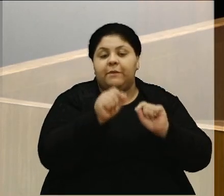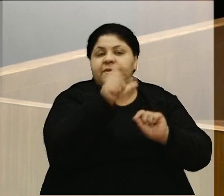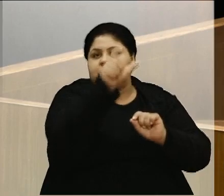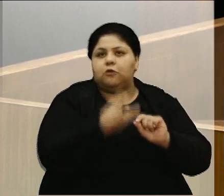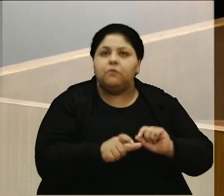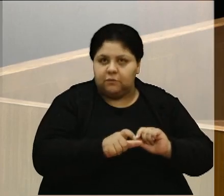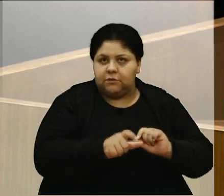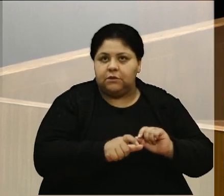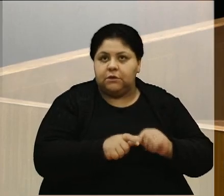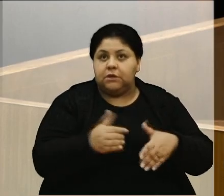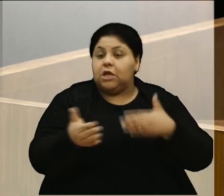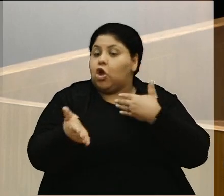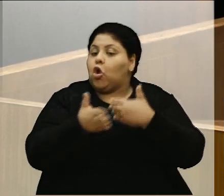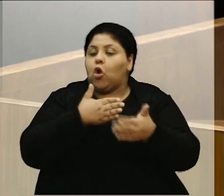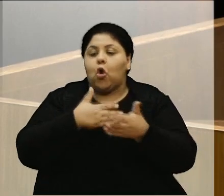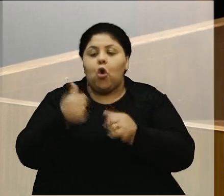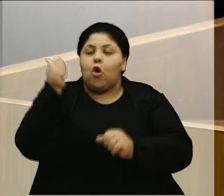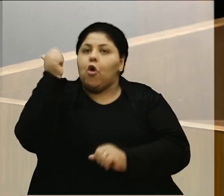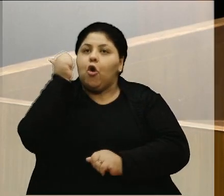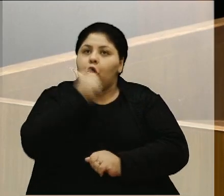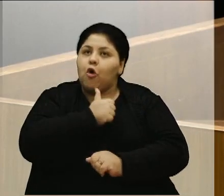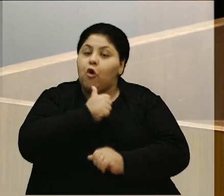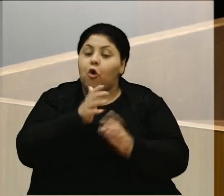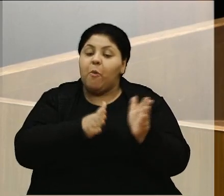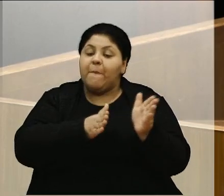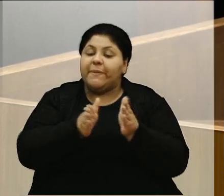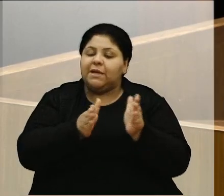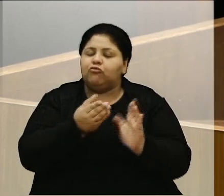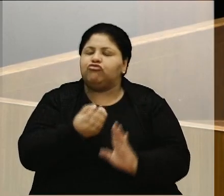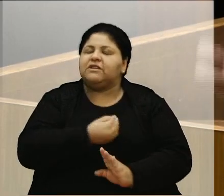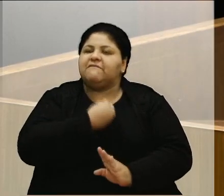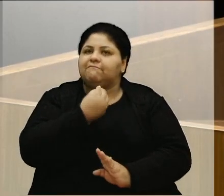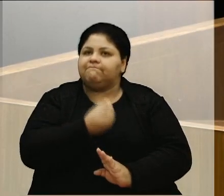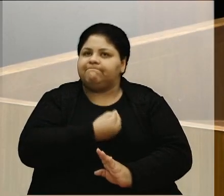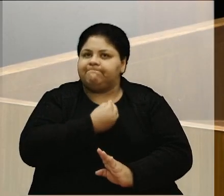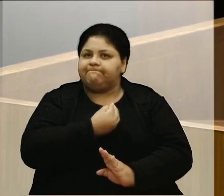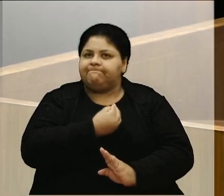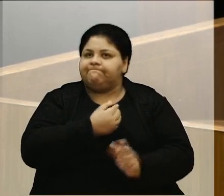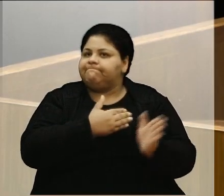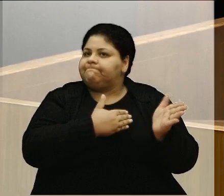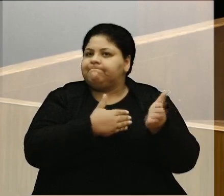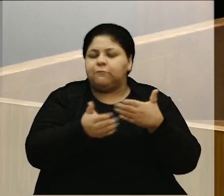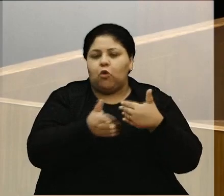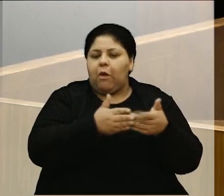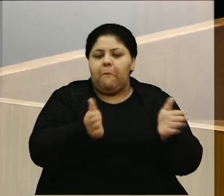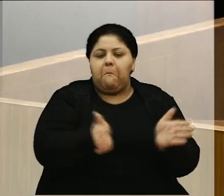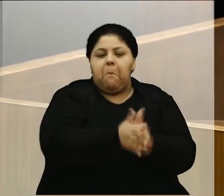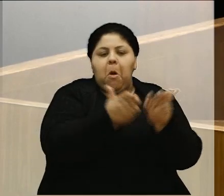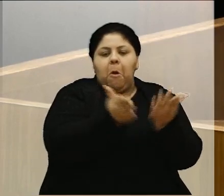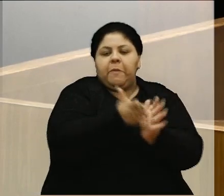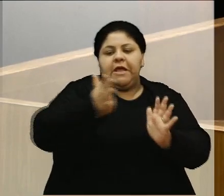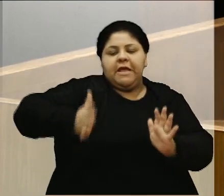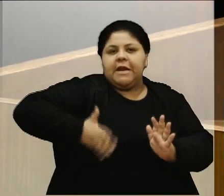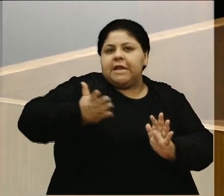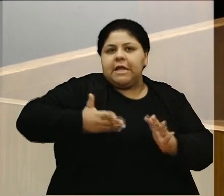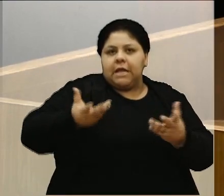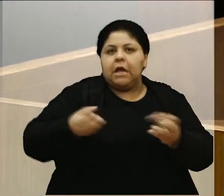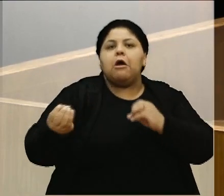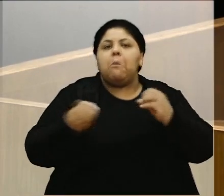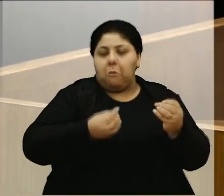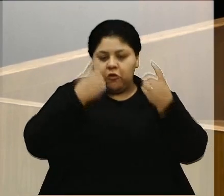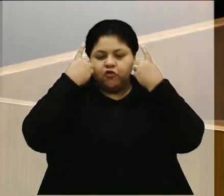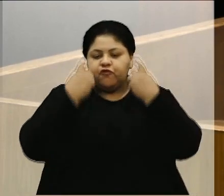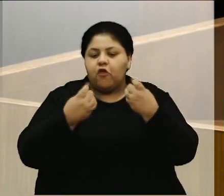doméstica. Qualquer mulher em algum período da sua vida, de qualquer classe social, ela pode ser vítima da violência